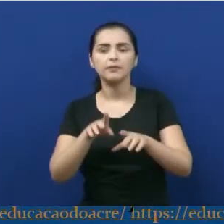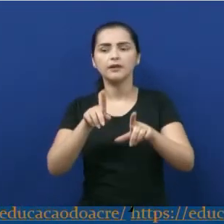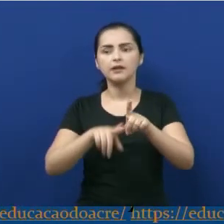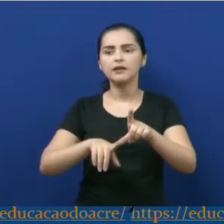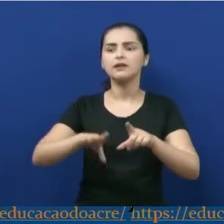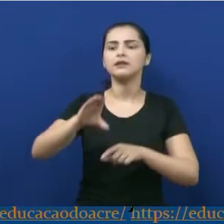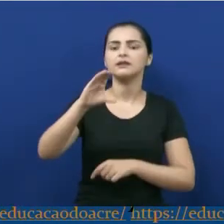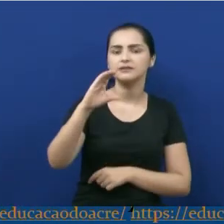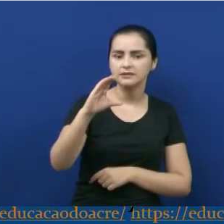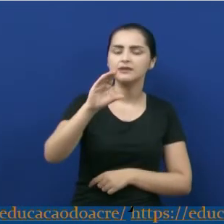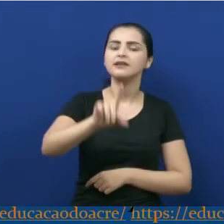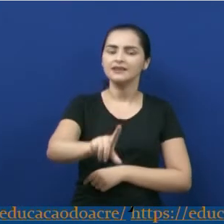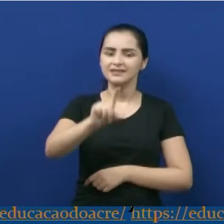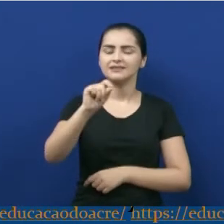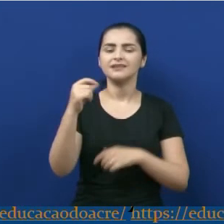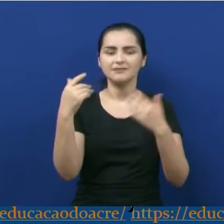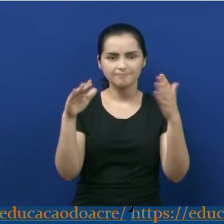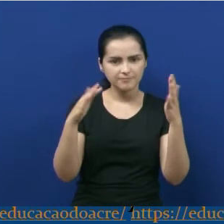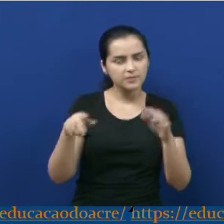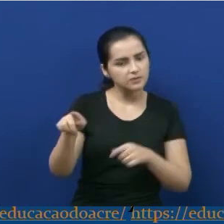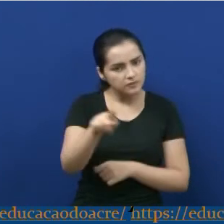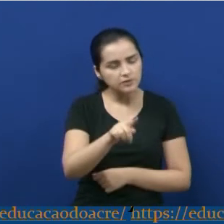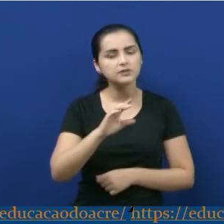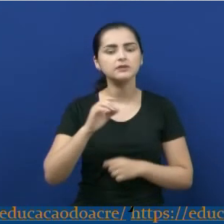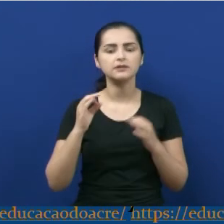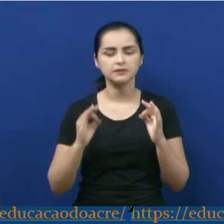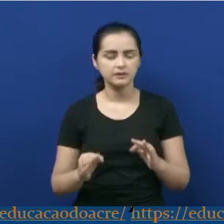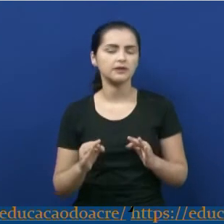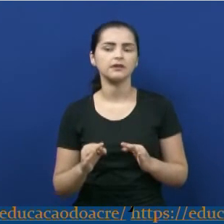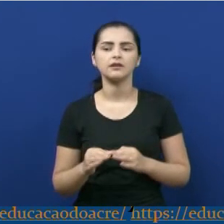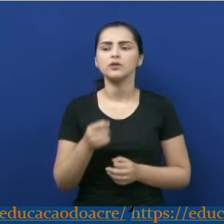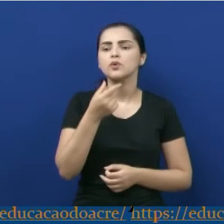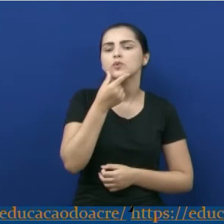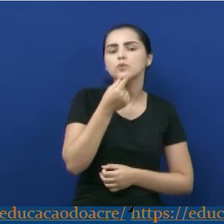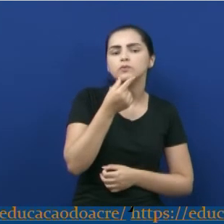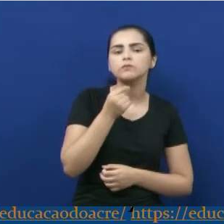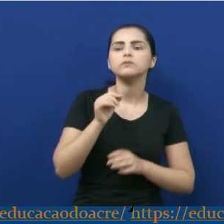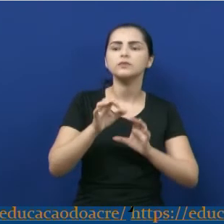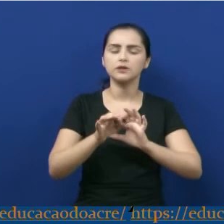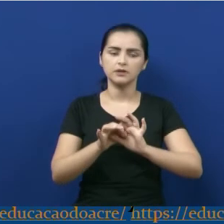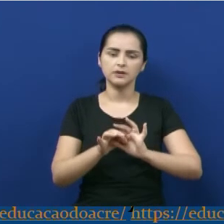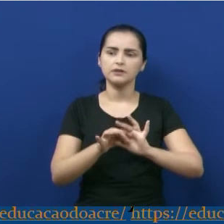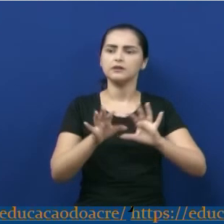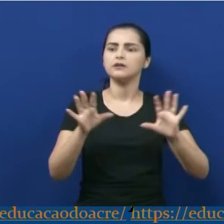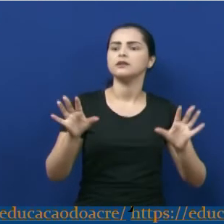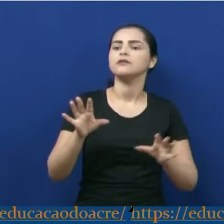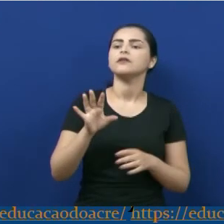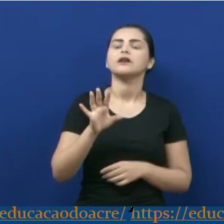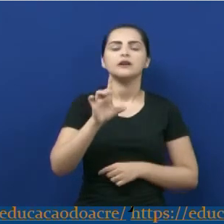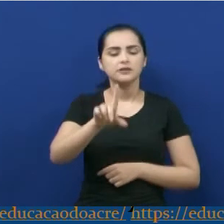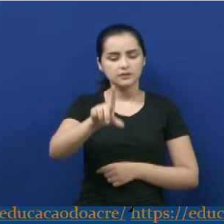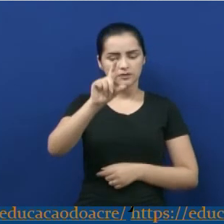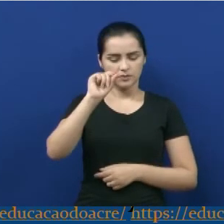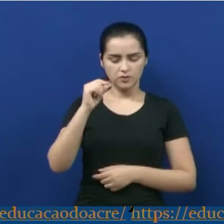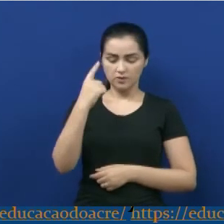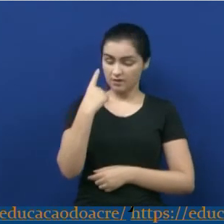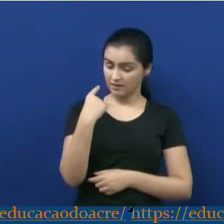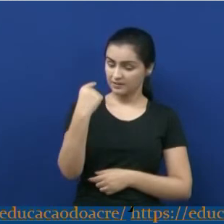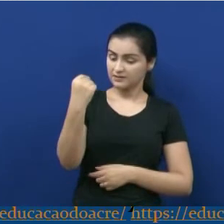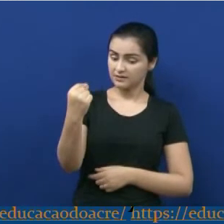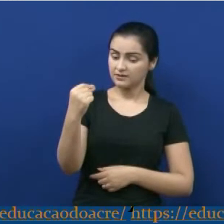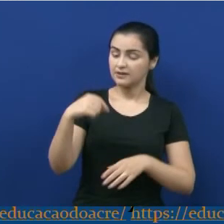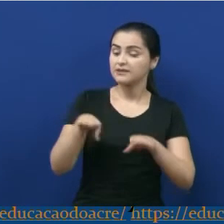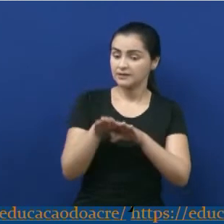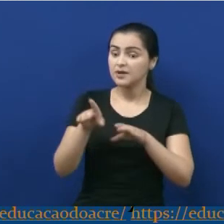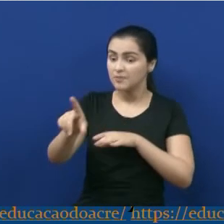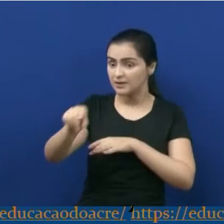em letras exatamente você acertaram o homem ao escolher se a si próprio ele escolhe todos